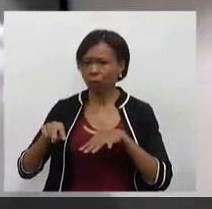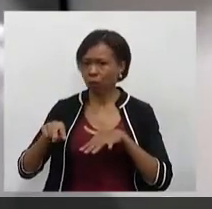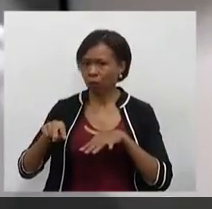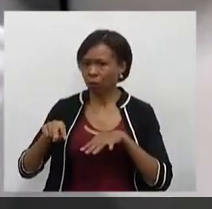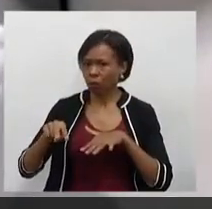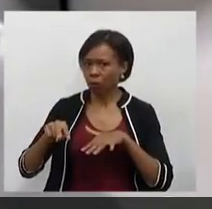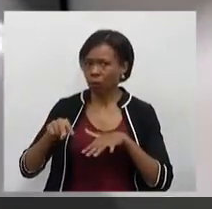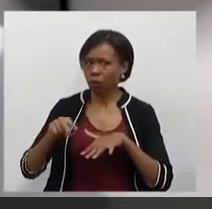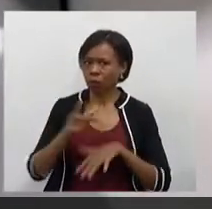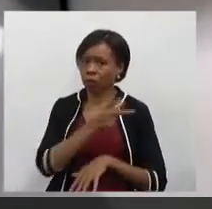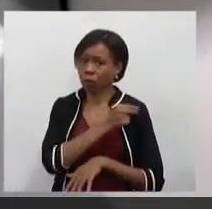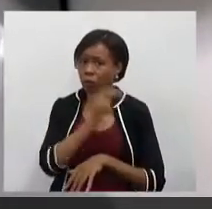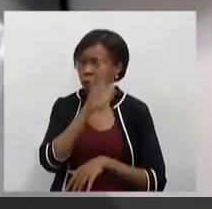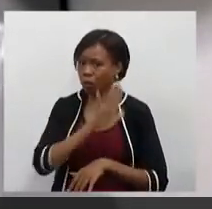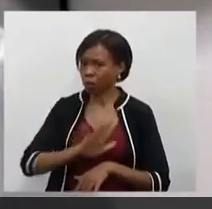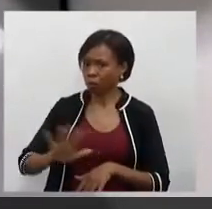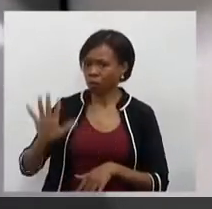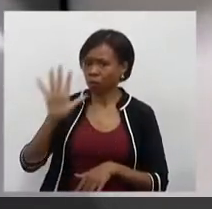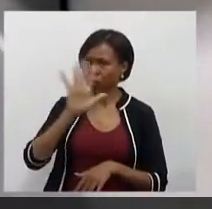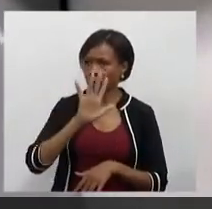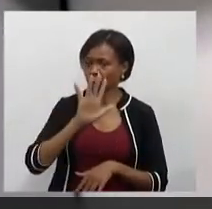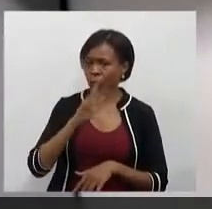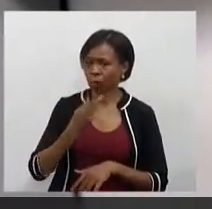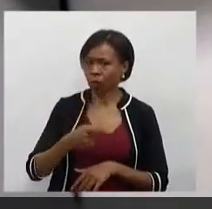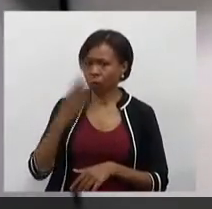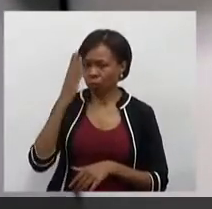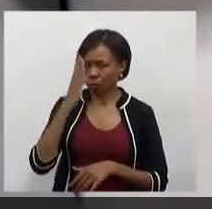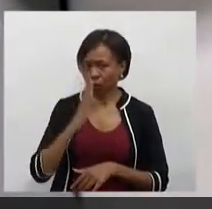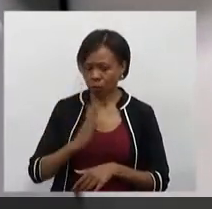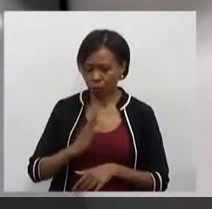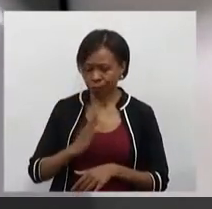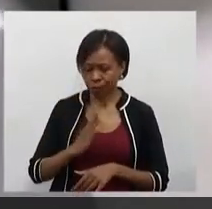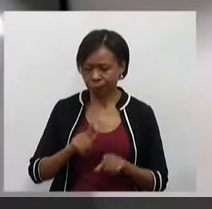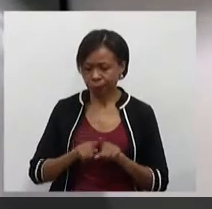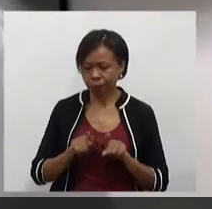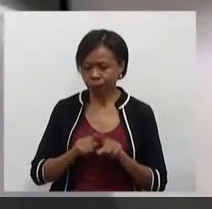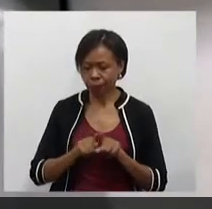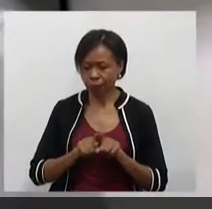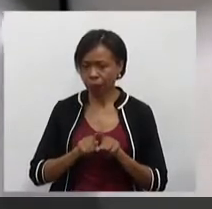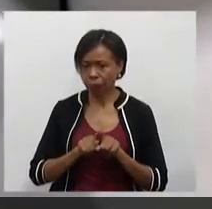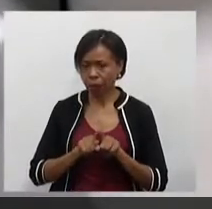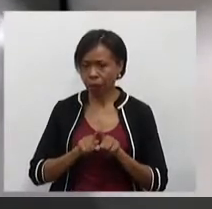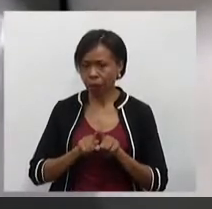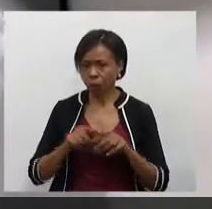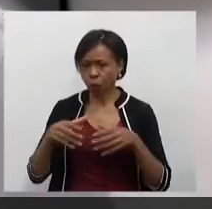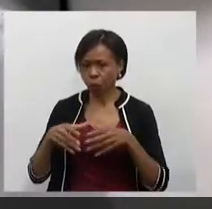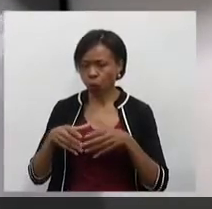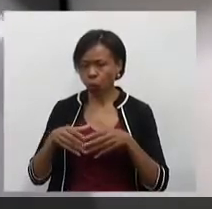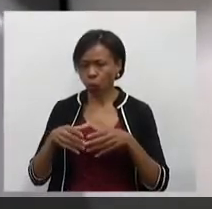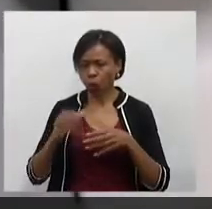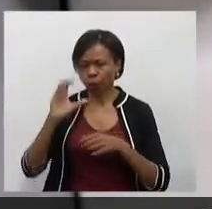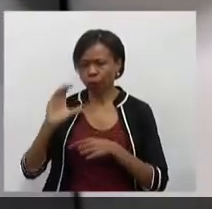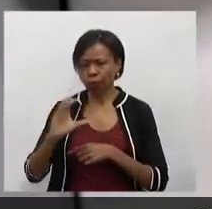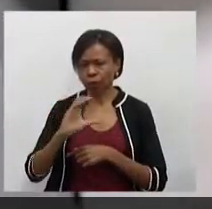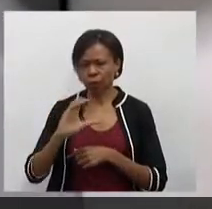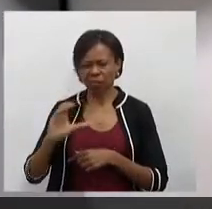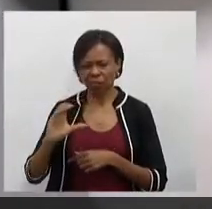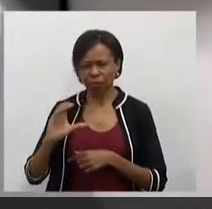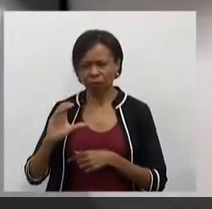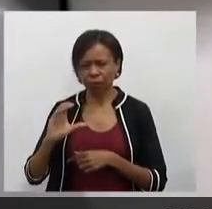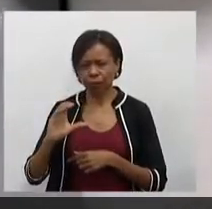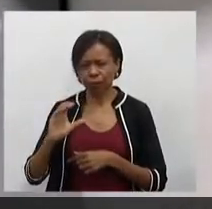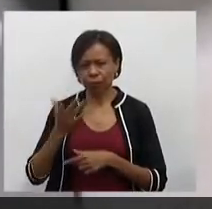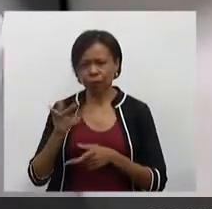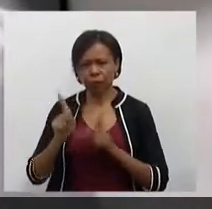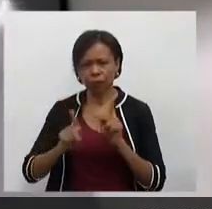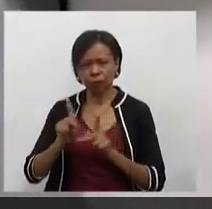Brasil, OMCB. A Fraternidade Cristã de Pessoas com Deficiência, FCD, e a Organização